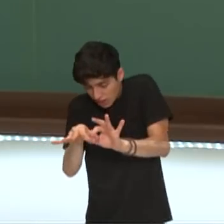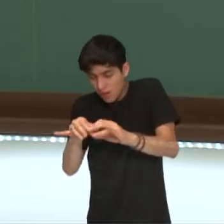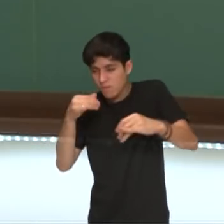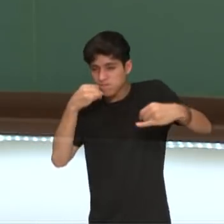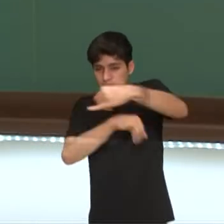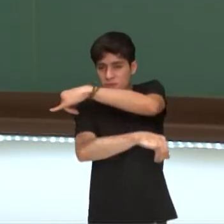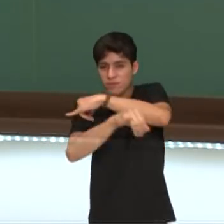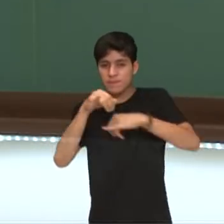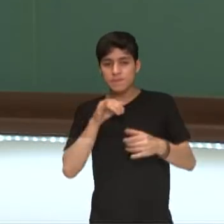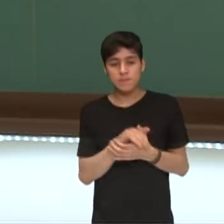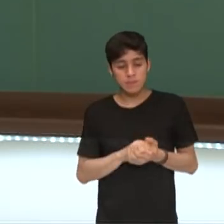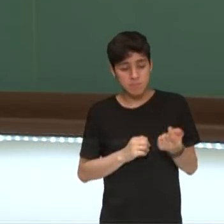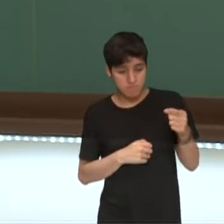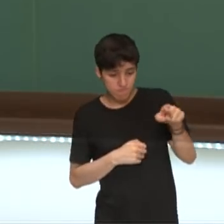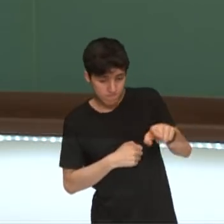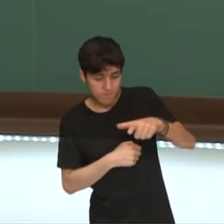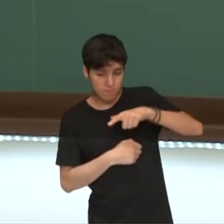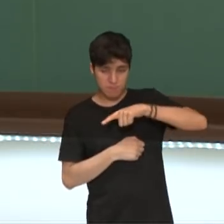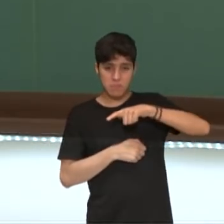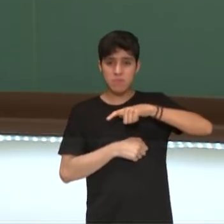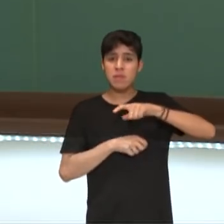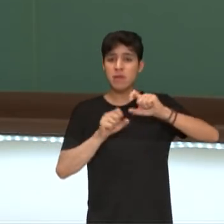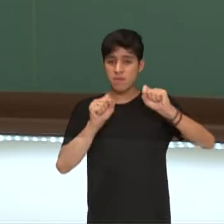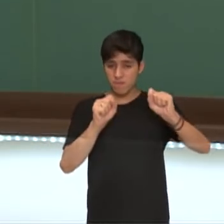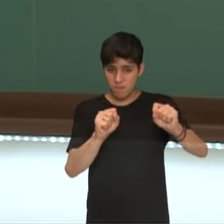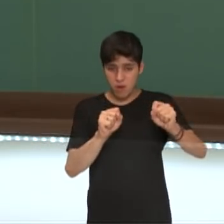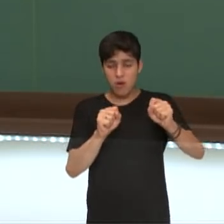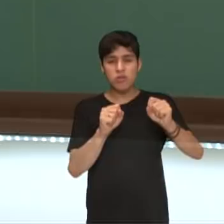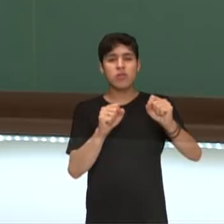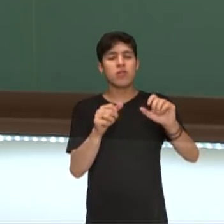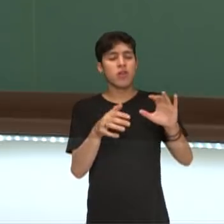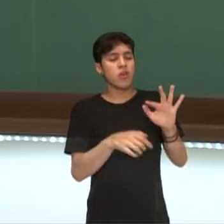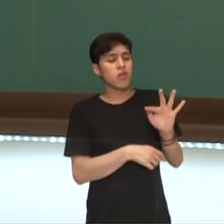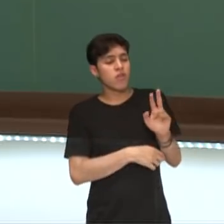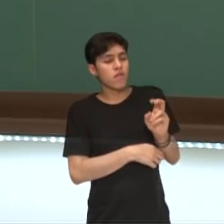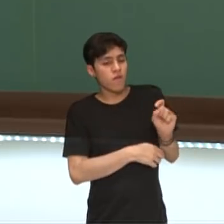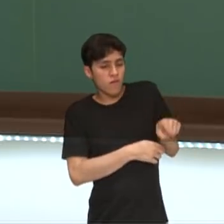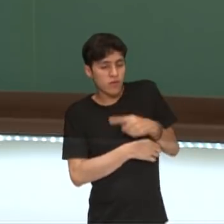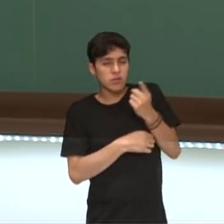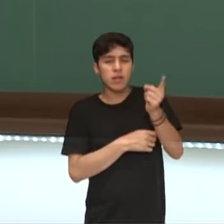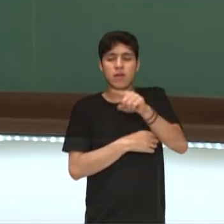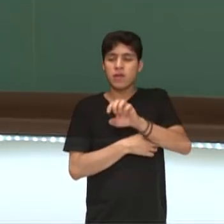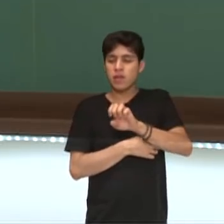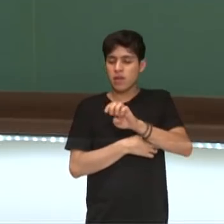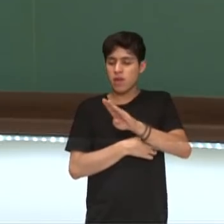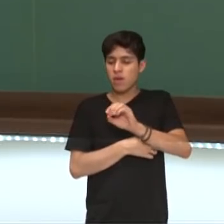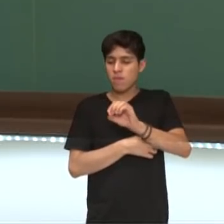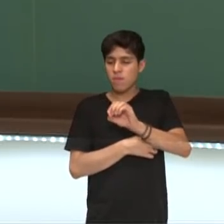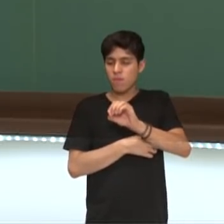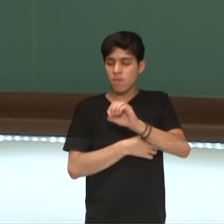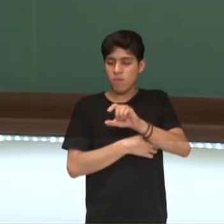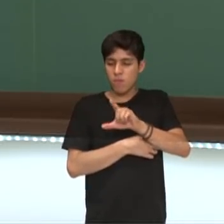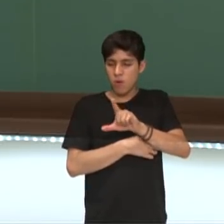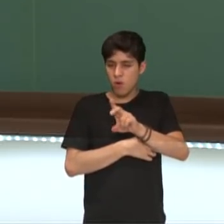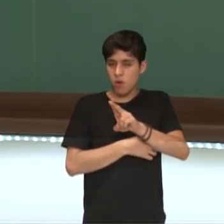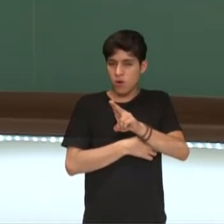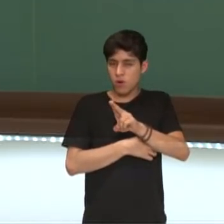também apresentam pontos de fusão e ebulição bastante elevados. Precisa de uma alta temperatura para você conseguir fazer, por